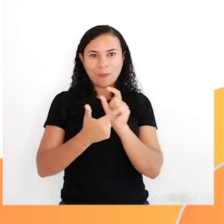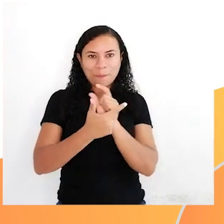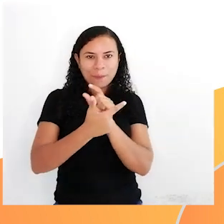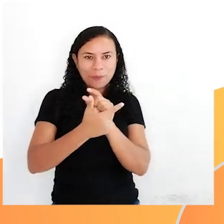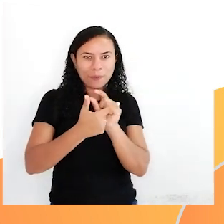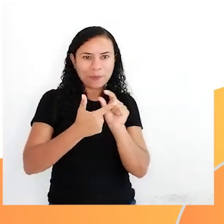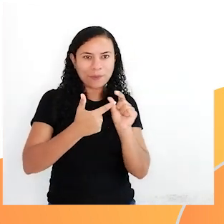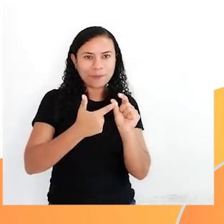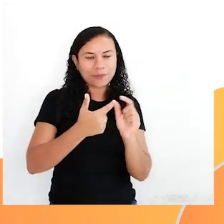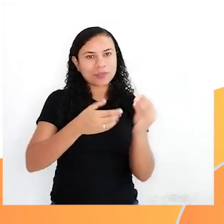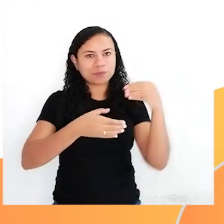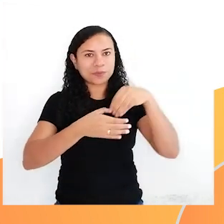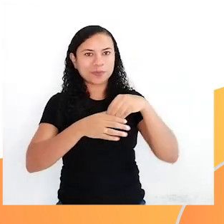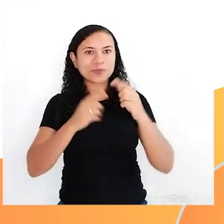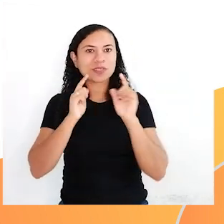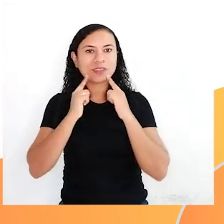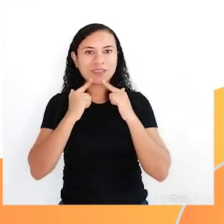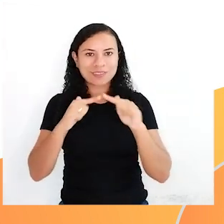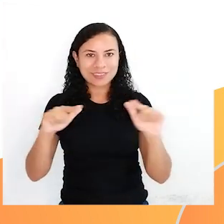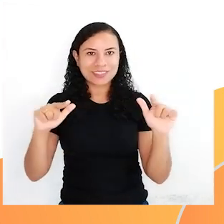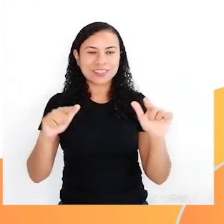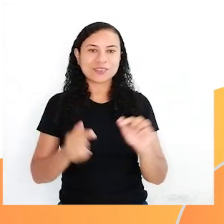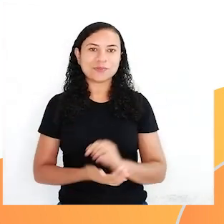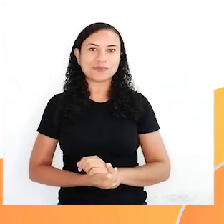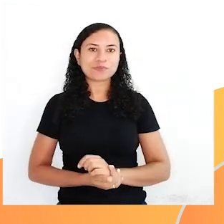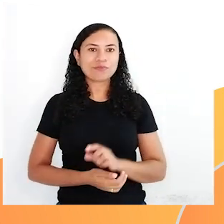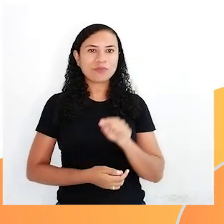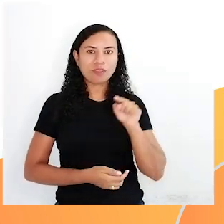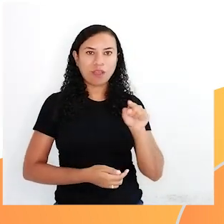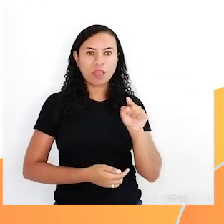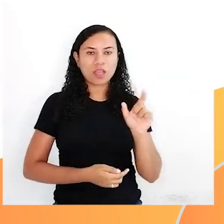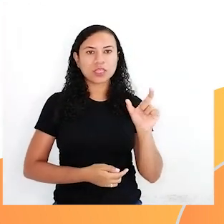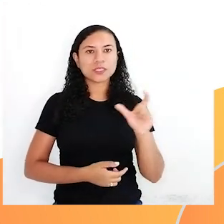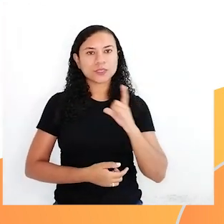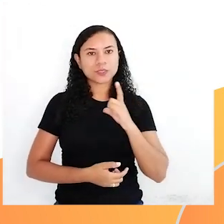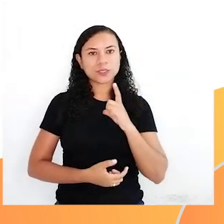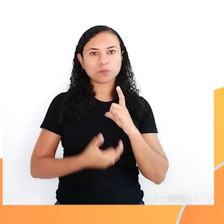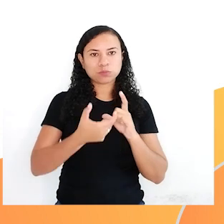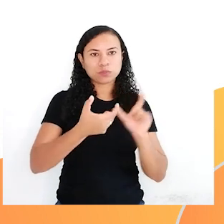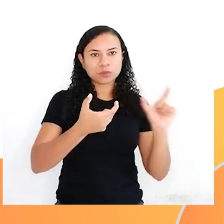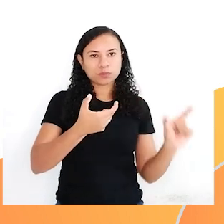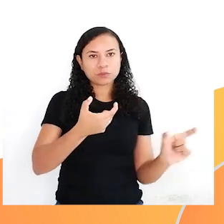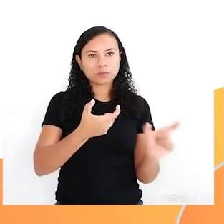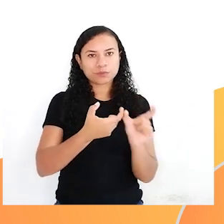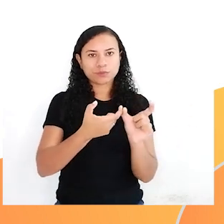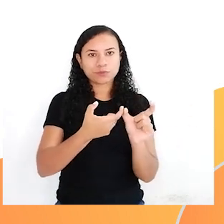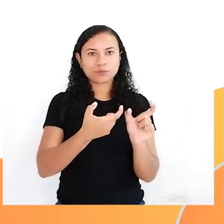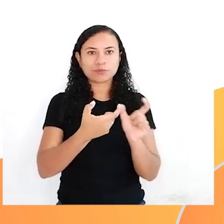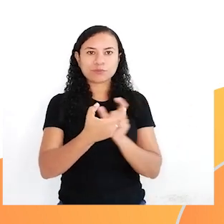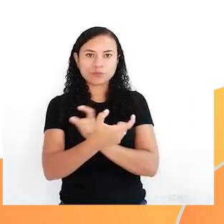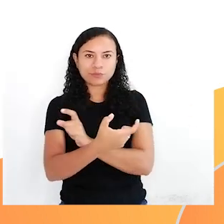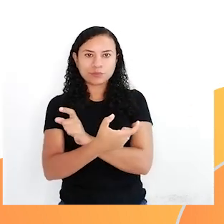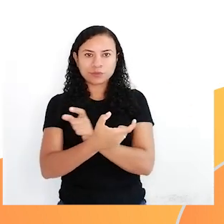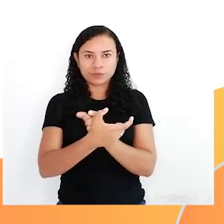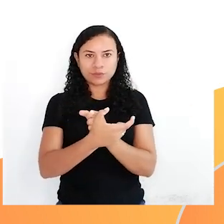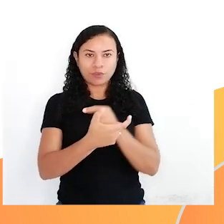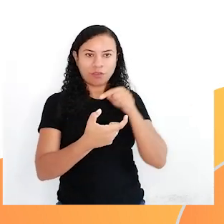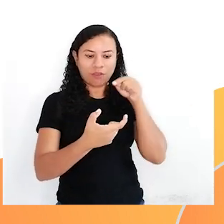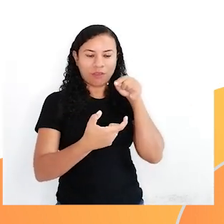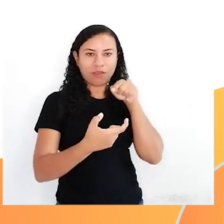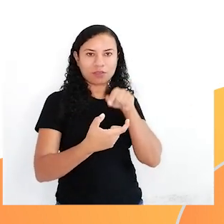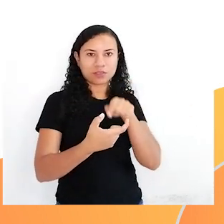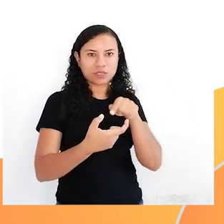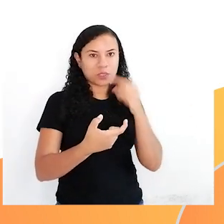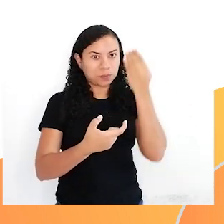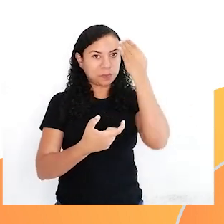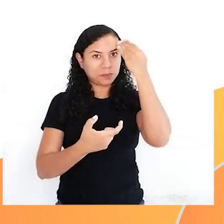língua. Os afixos se juntam a um radical, que é o elemento básico e significativo das palavras, para formar